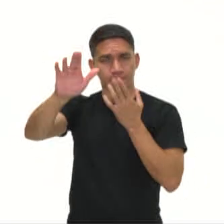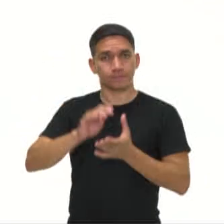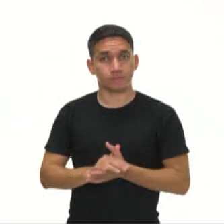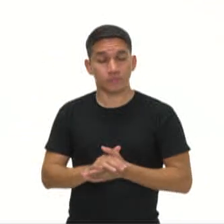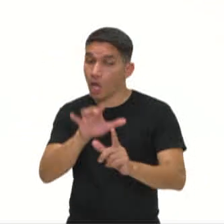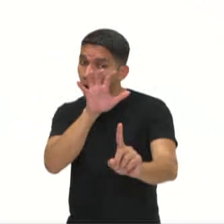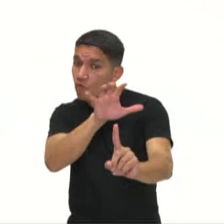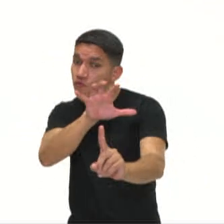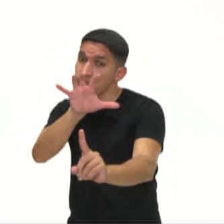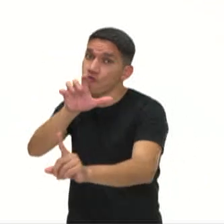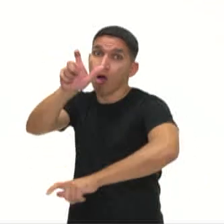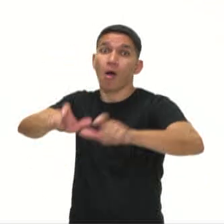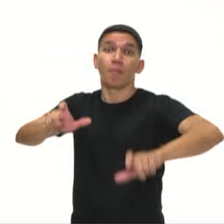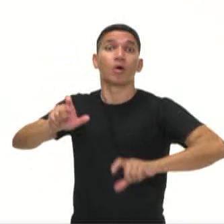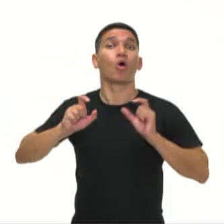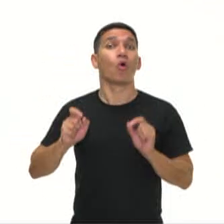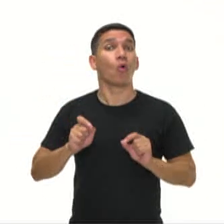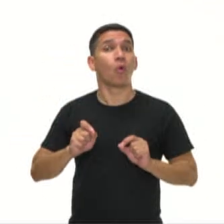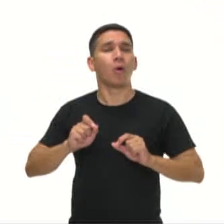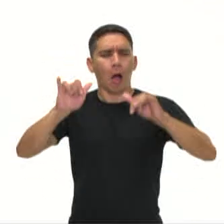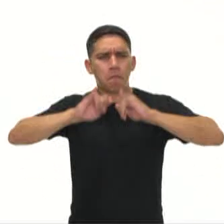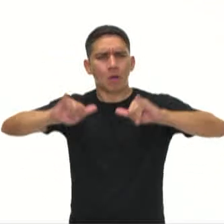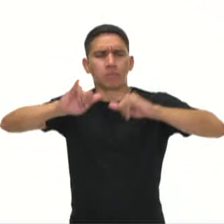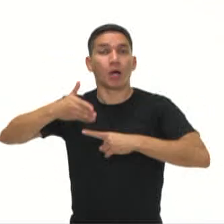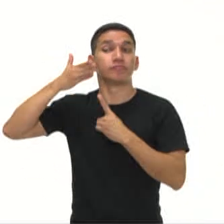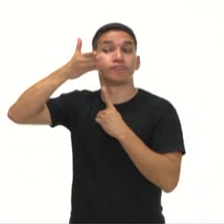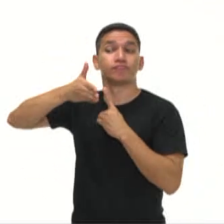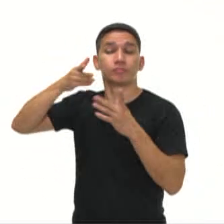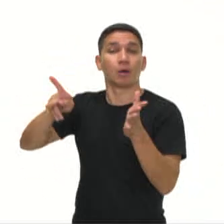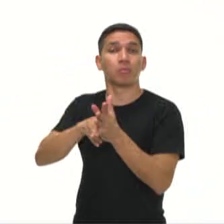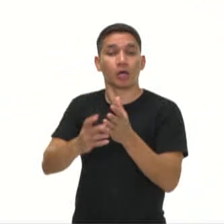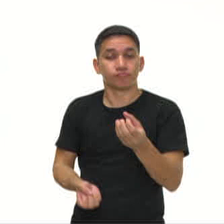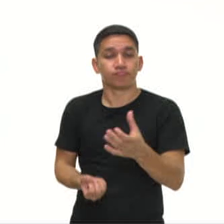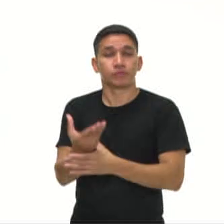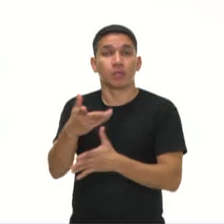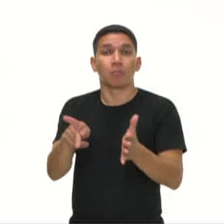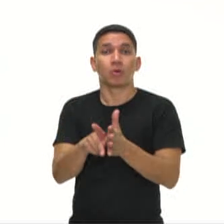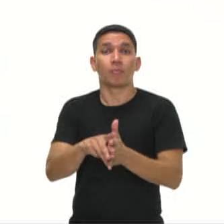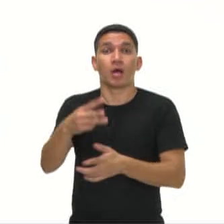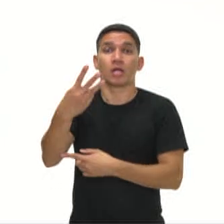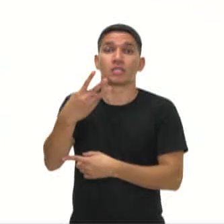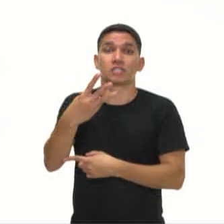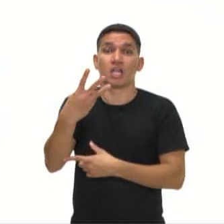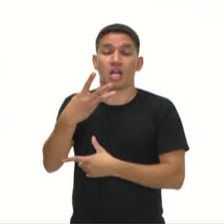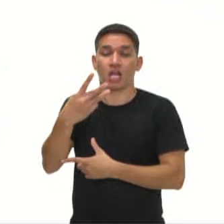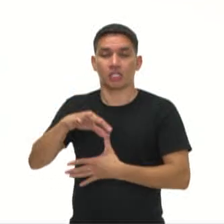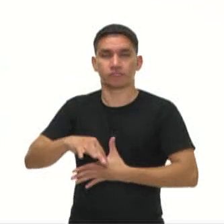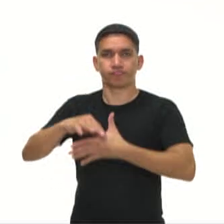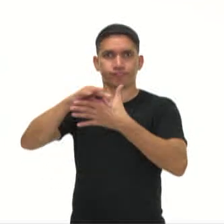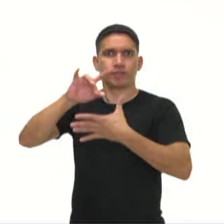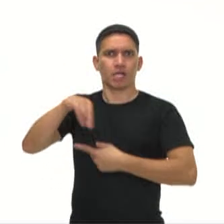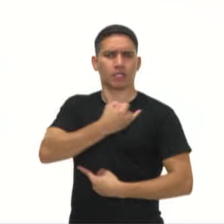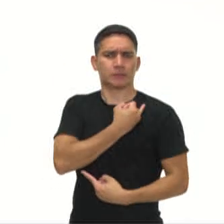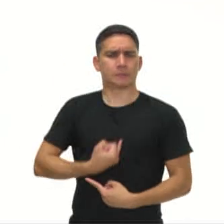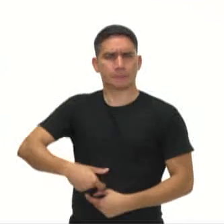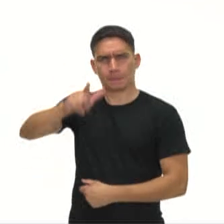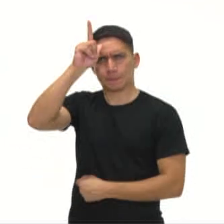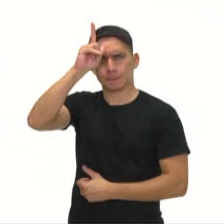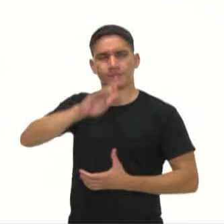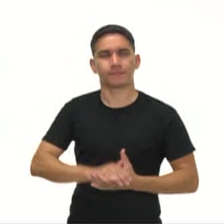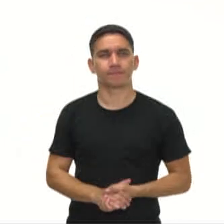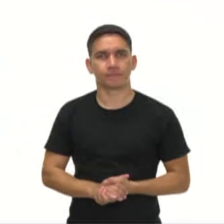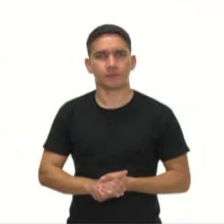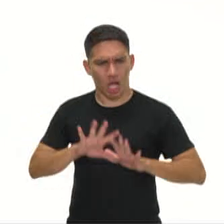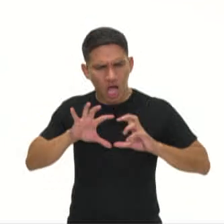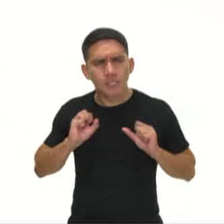as pessoas do que era pregado e necessário para a formação do chamado Terceiro Reich, o Império Alemão.